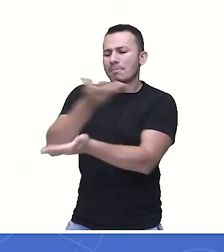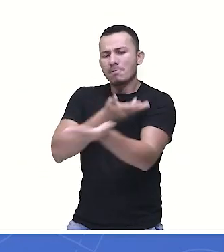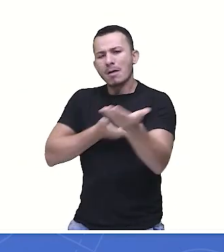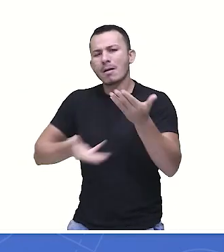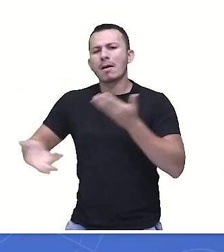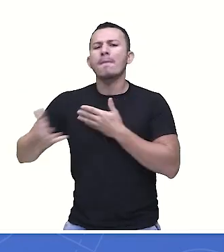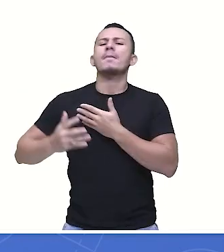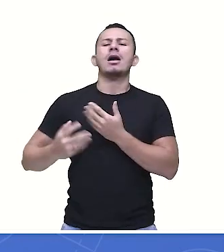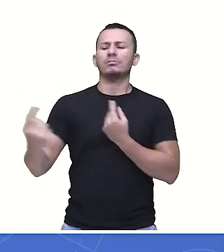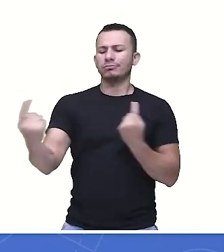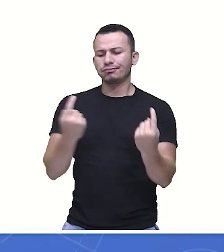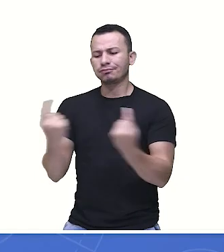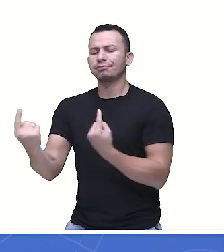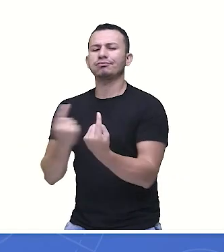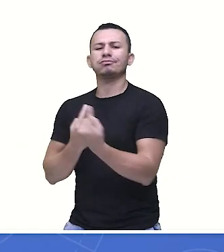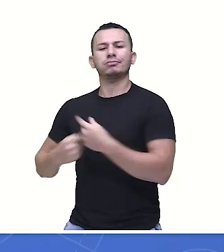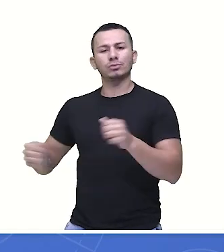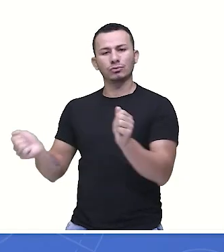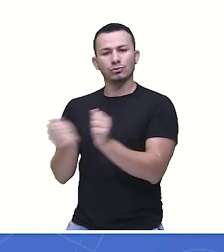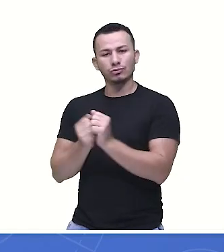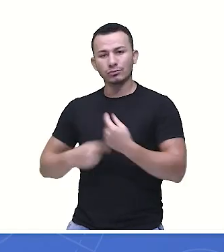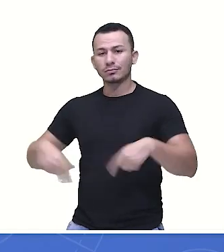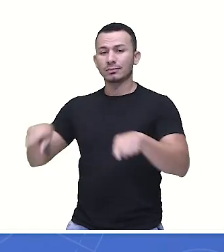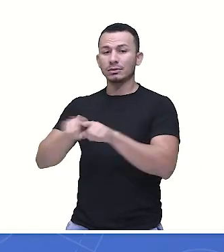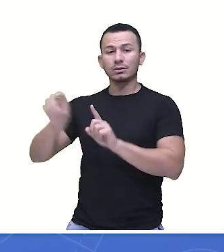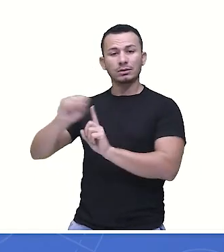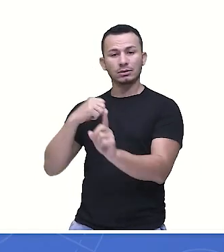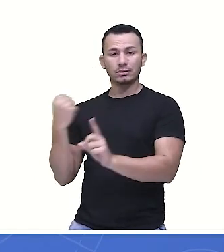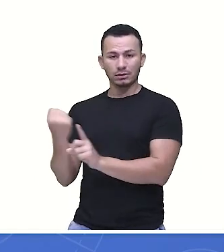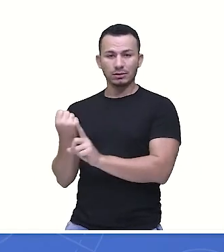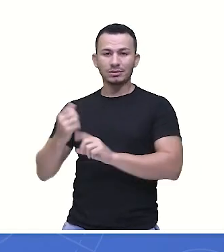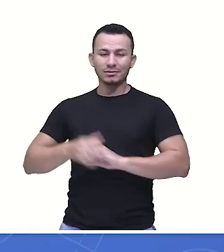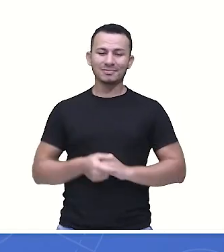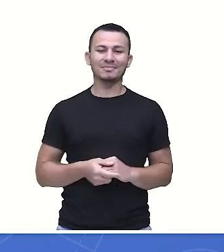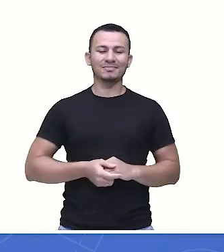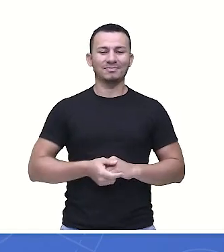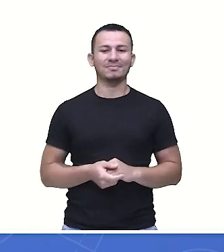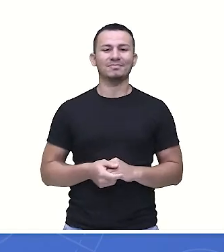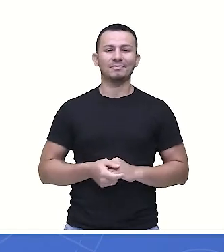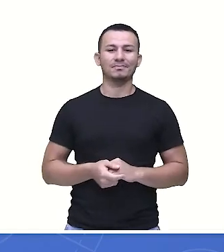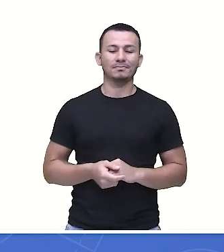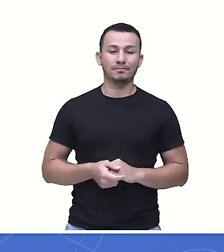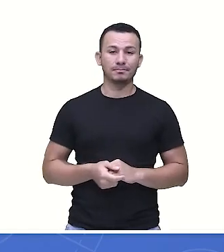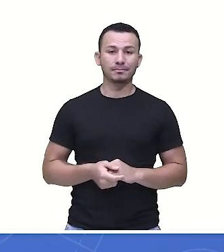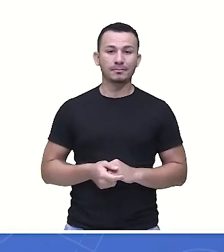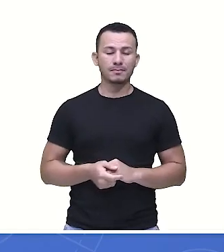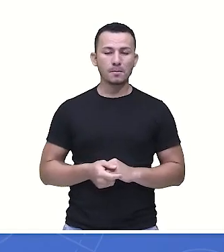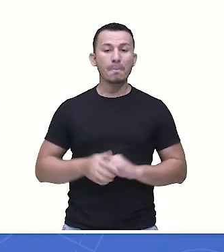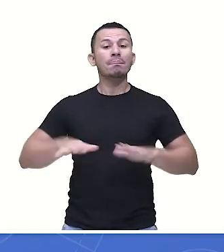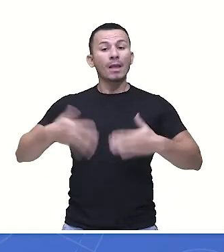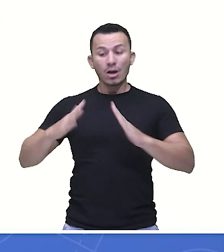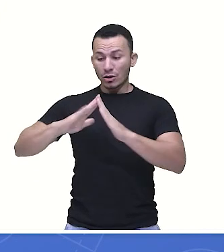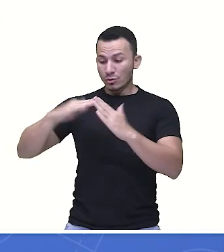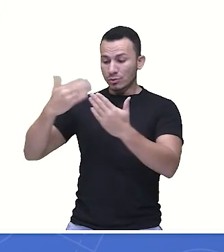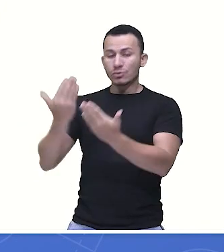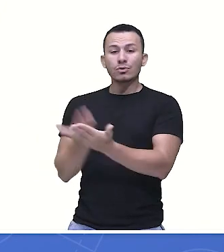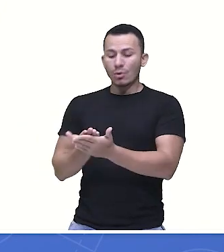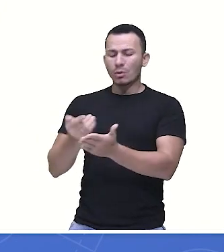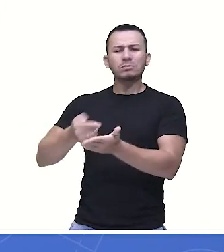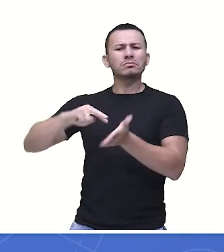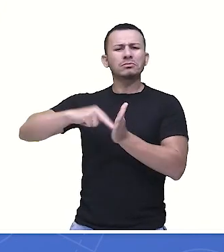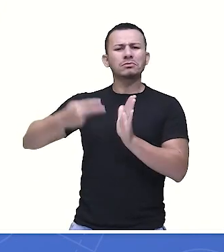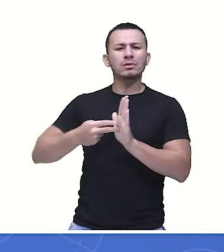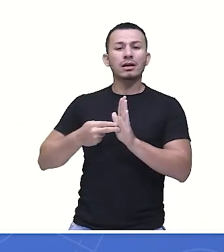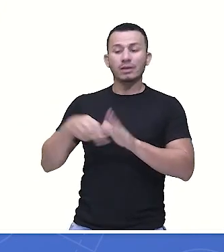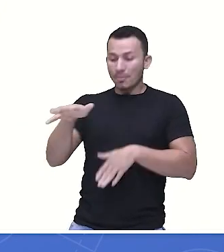no conjunto da sociedade, certo? Então, na verdade, a escola é o espaço e o